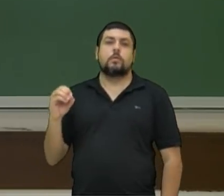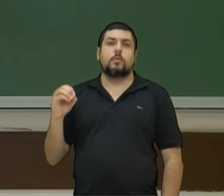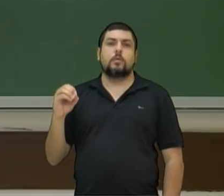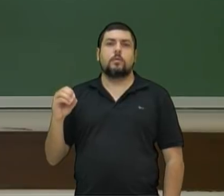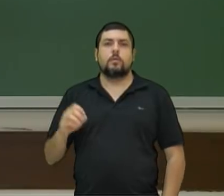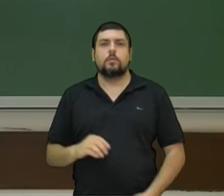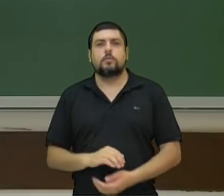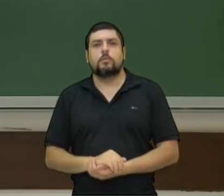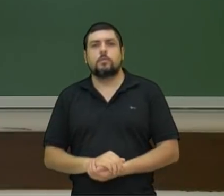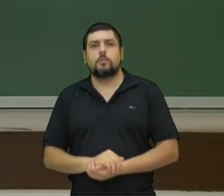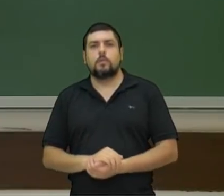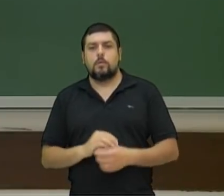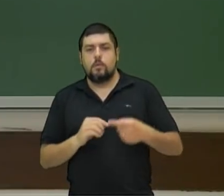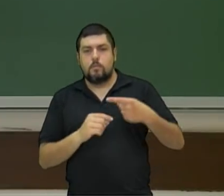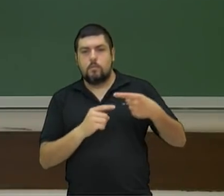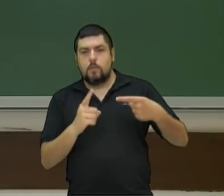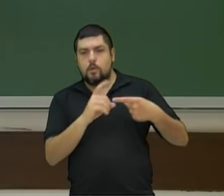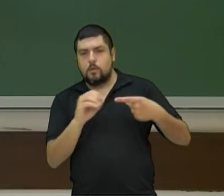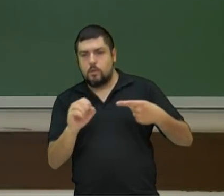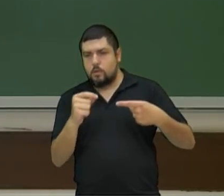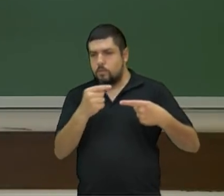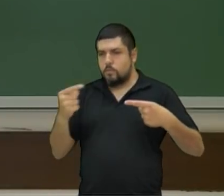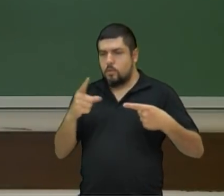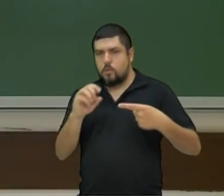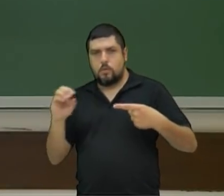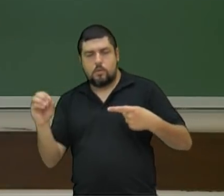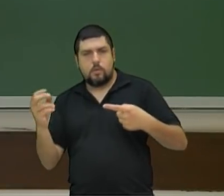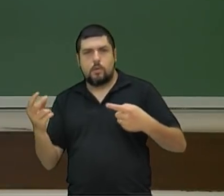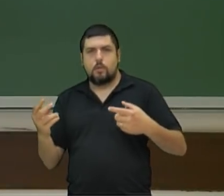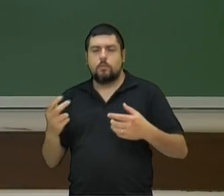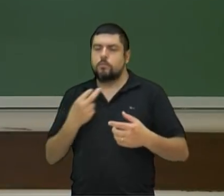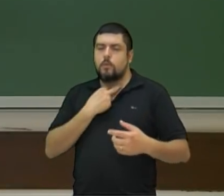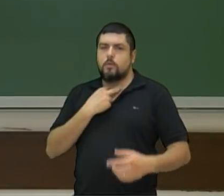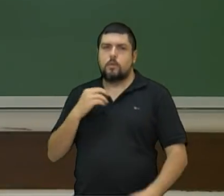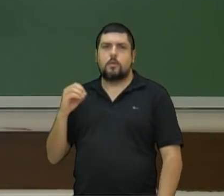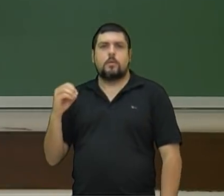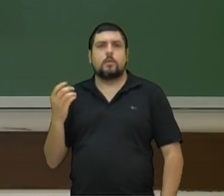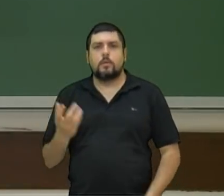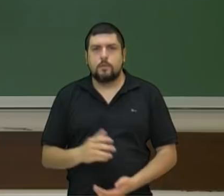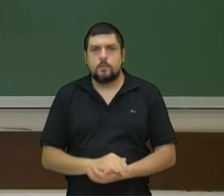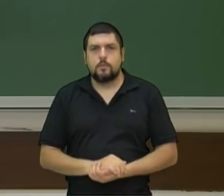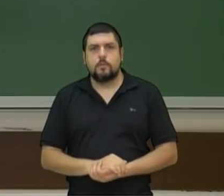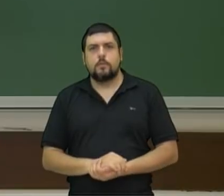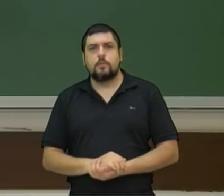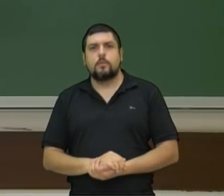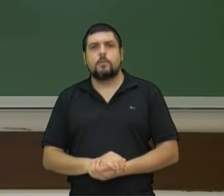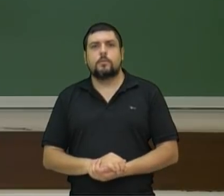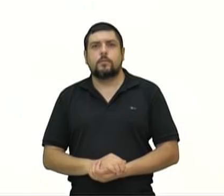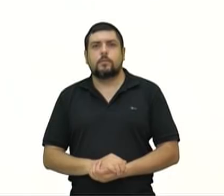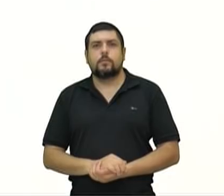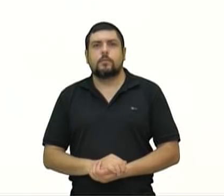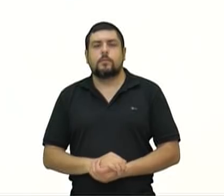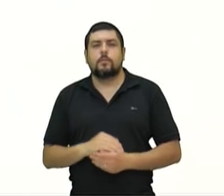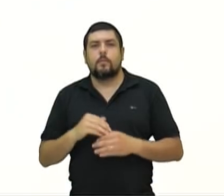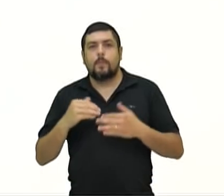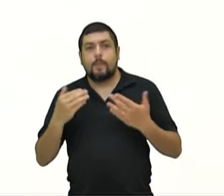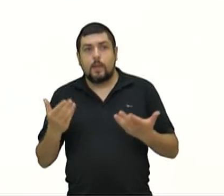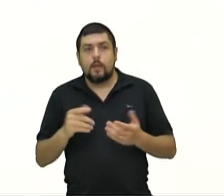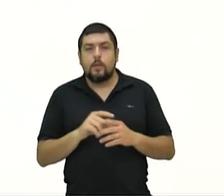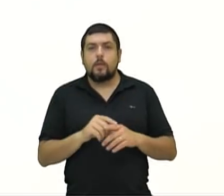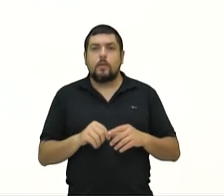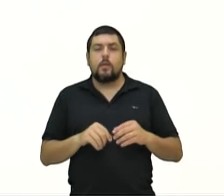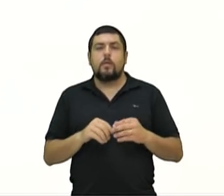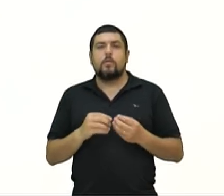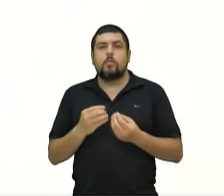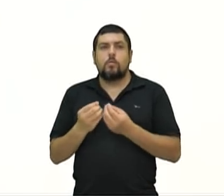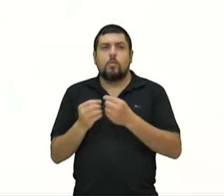não vai zerar. Então, tem que ser o 100 positivo, tá? Da mesma forma, nesse daqui, f de x é igual a módulo de x